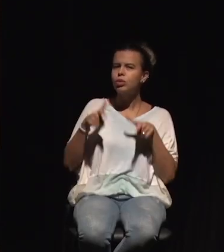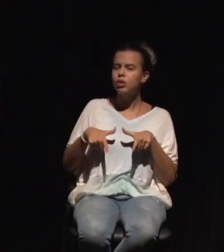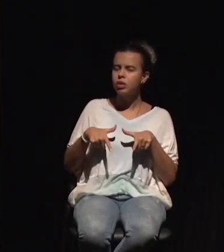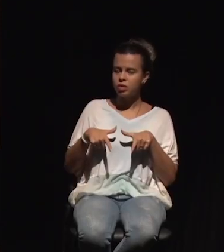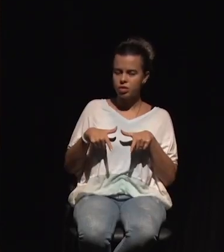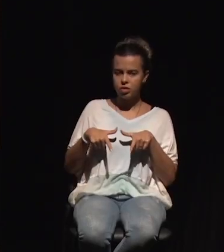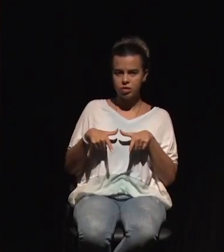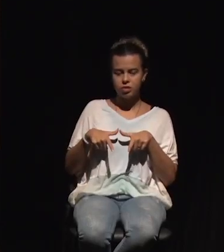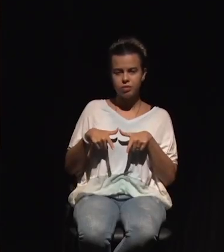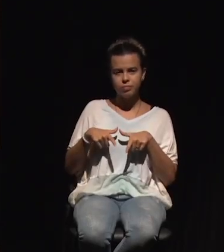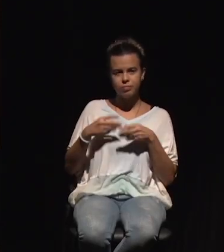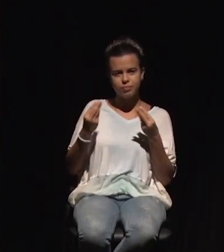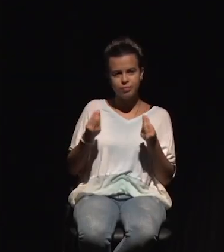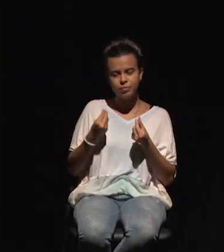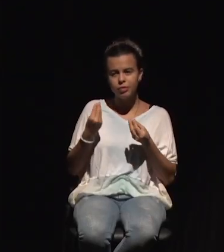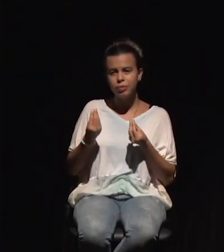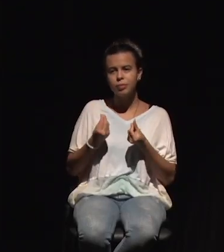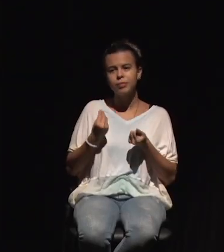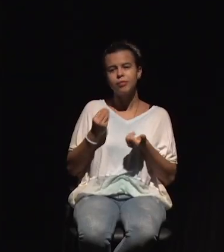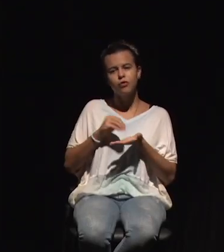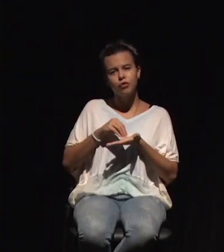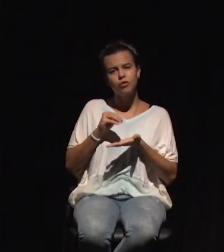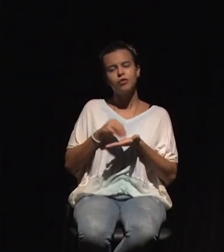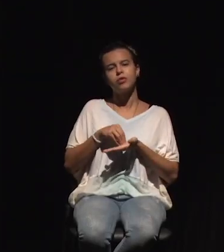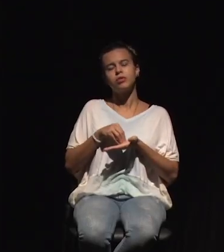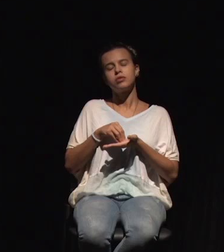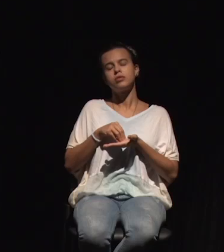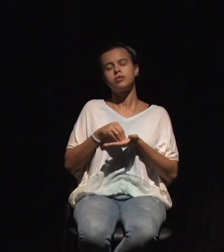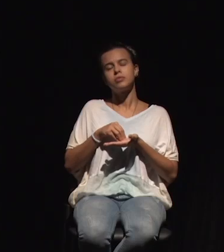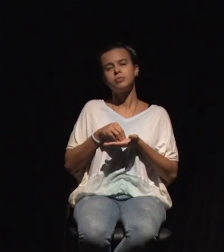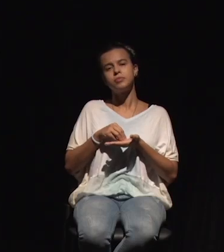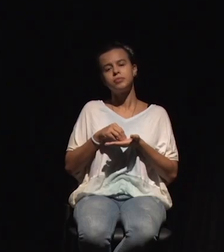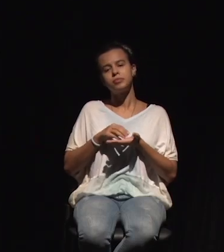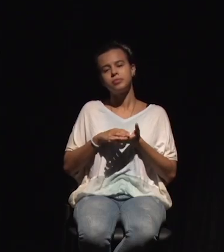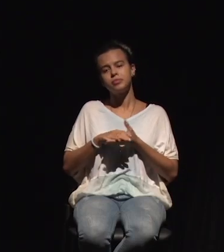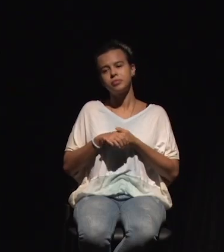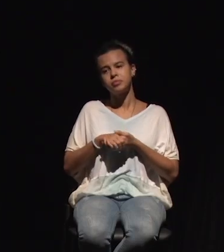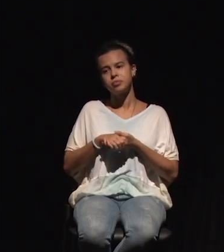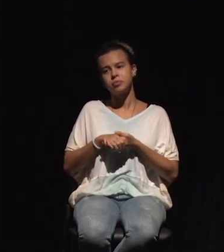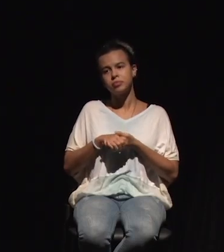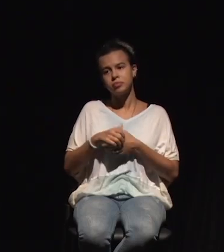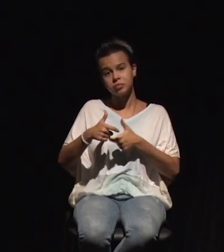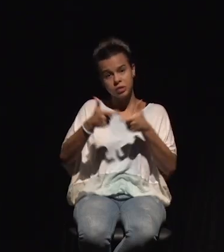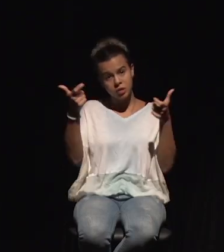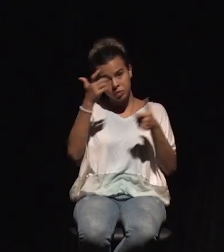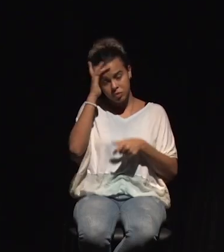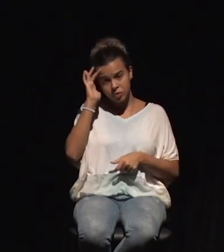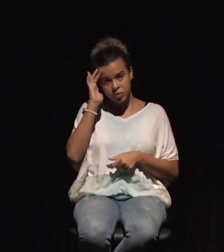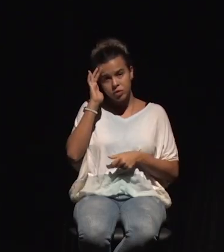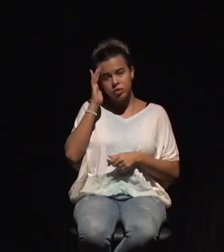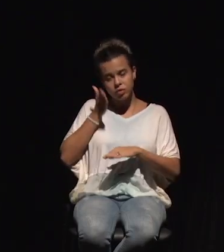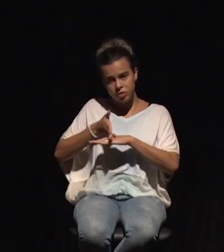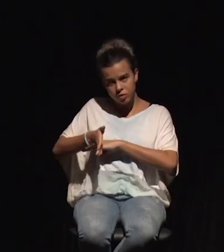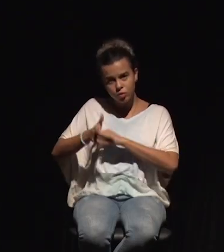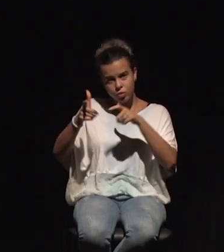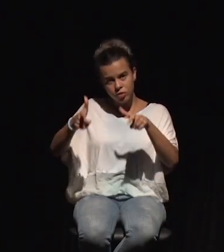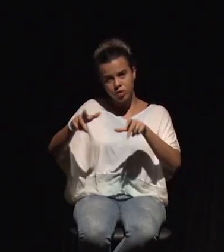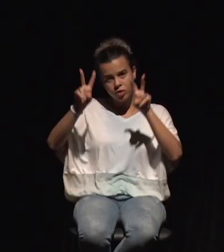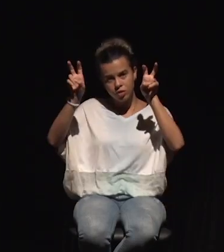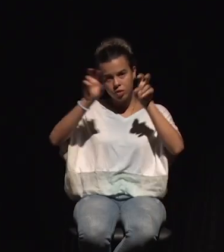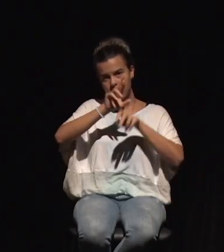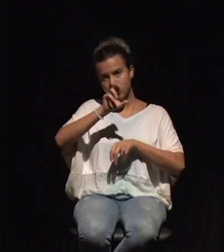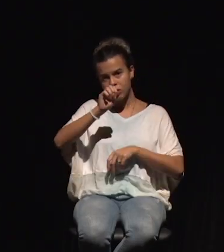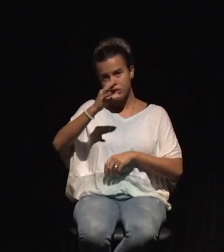lugar que não estava digamos e muitas pessoas que entraram no restauro não